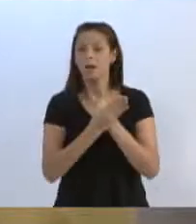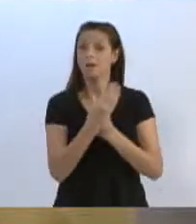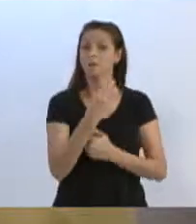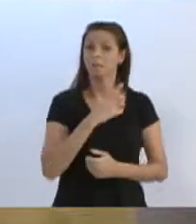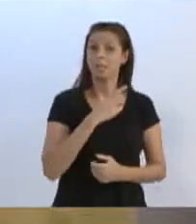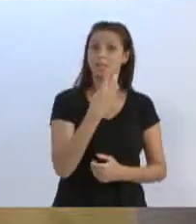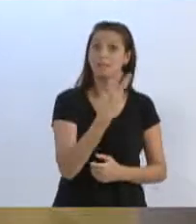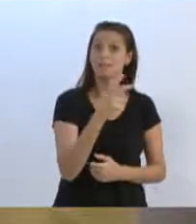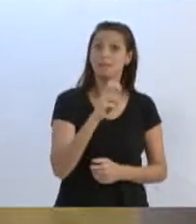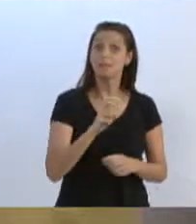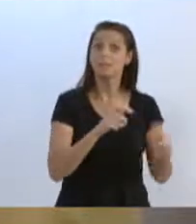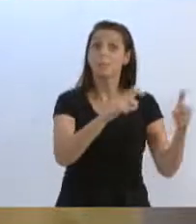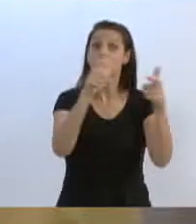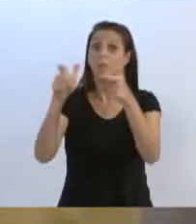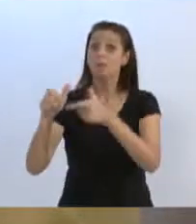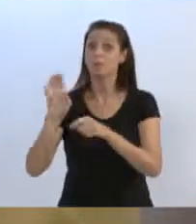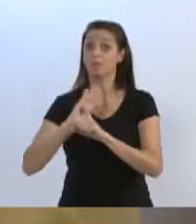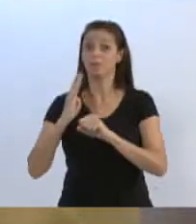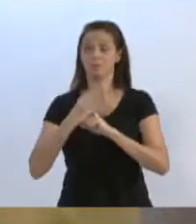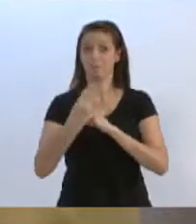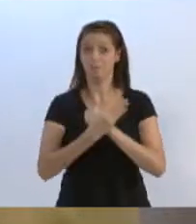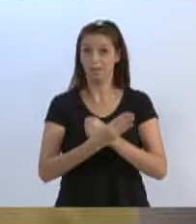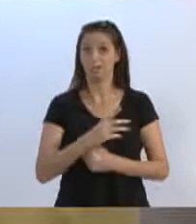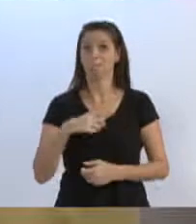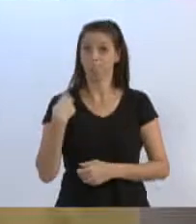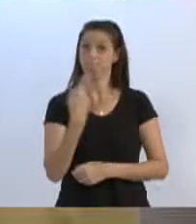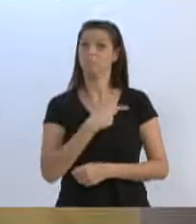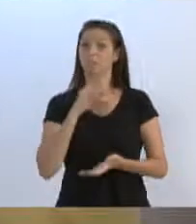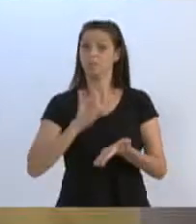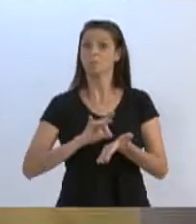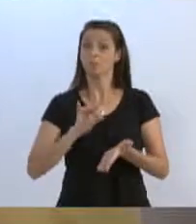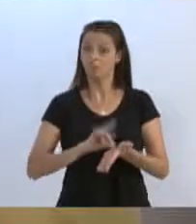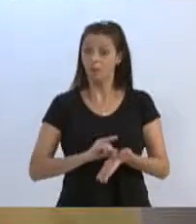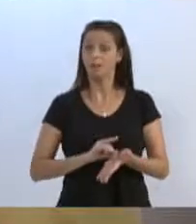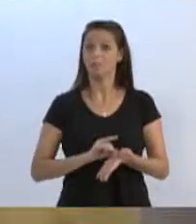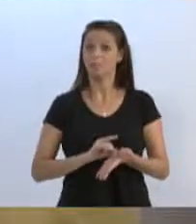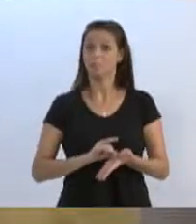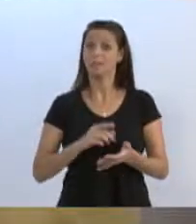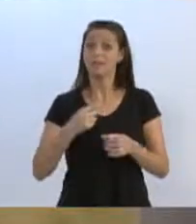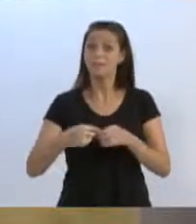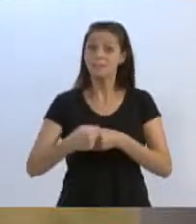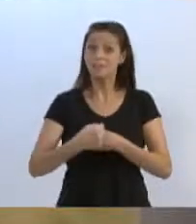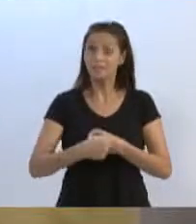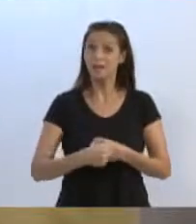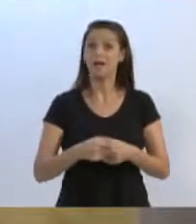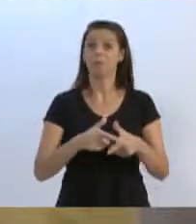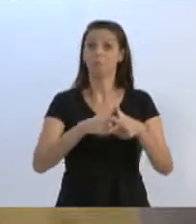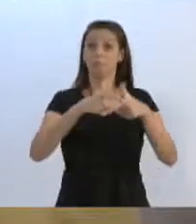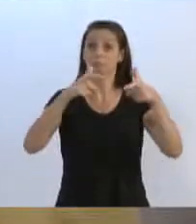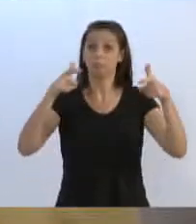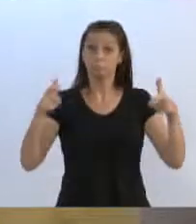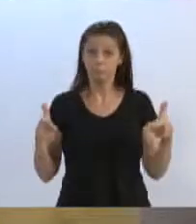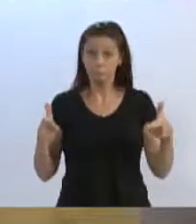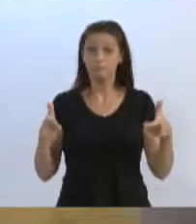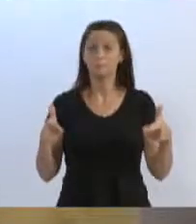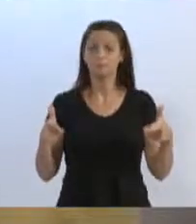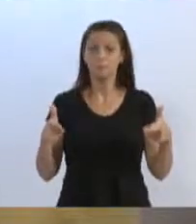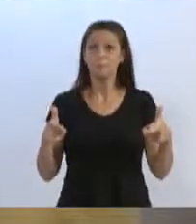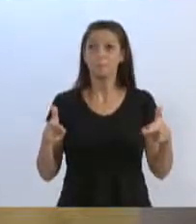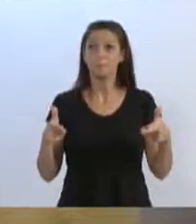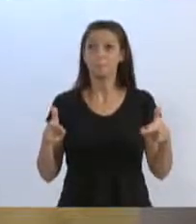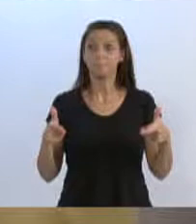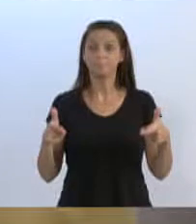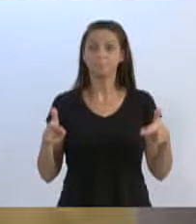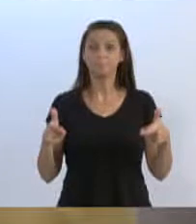em blumenau nós temos e somos na verdade uma das maiores cidades do nosso estado no que diz respeito